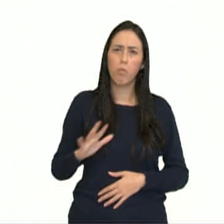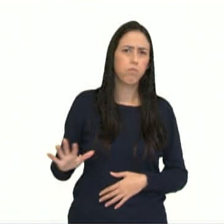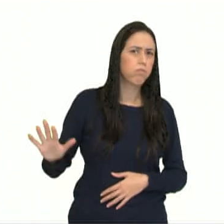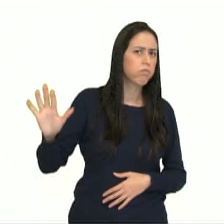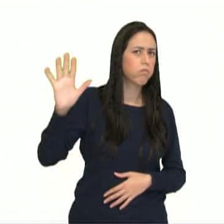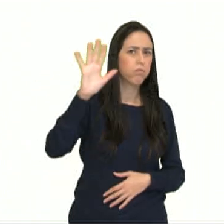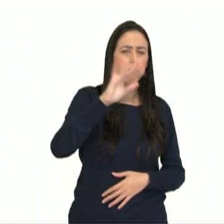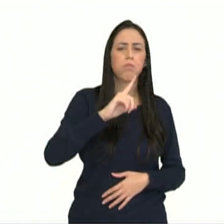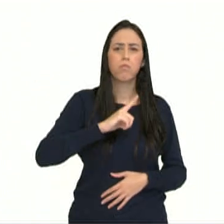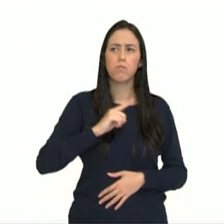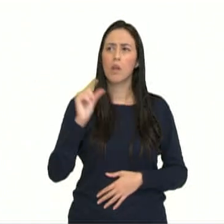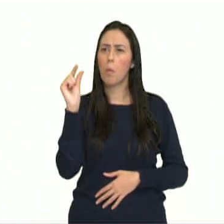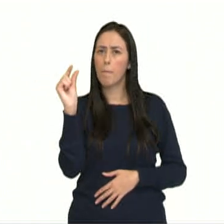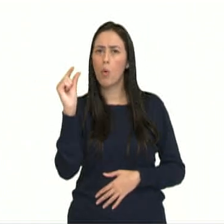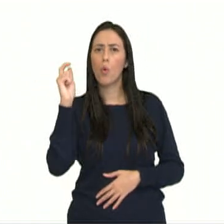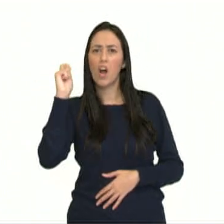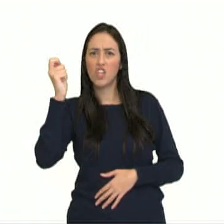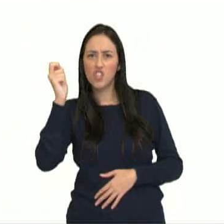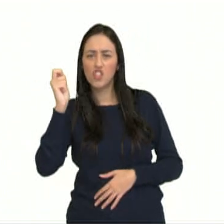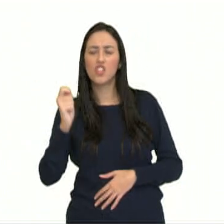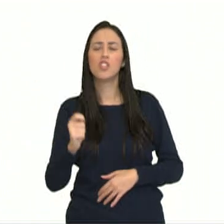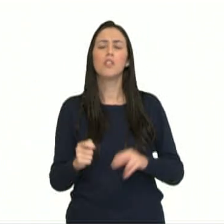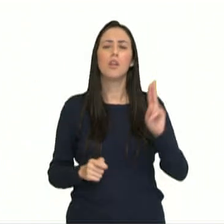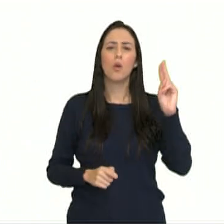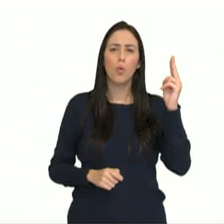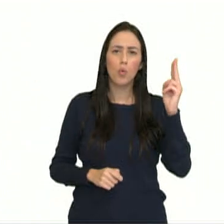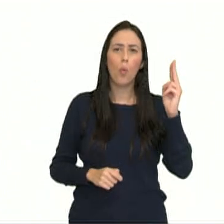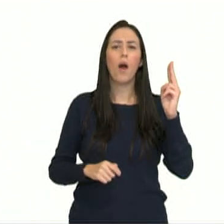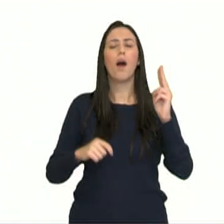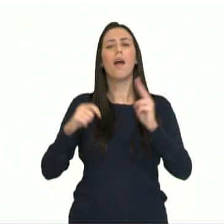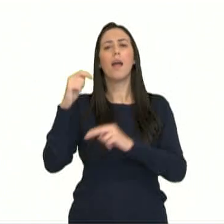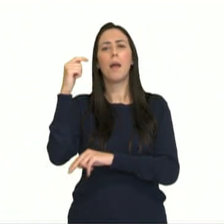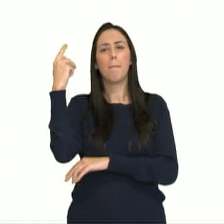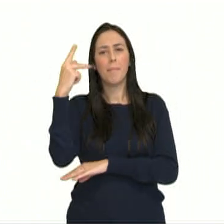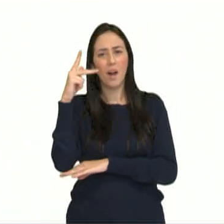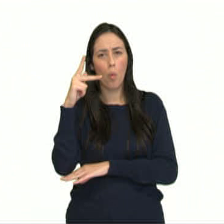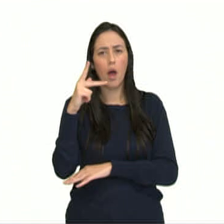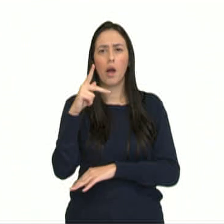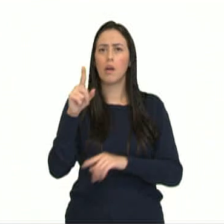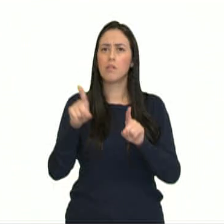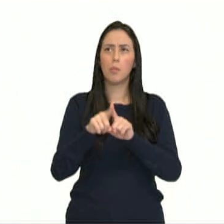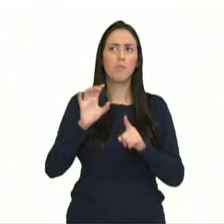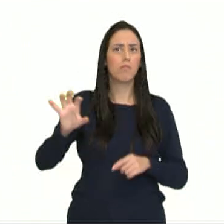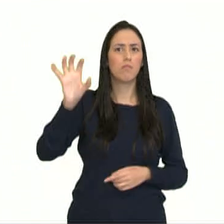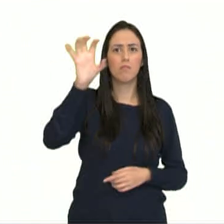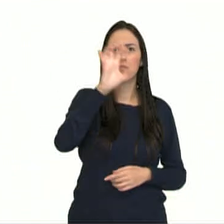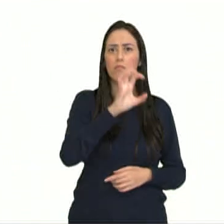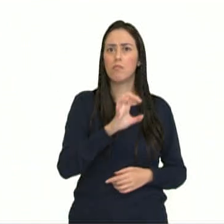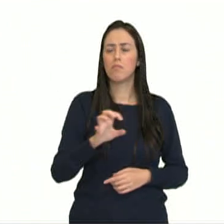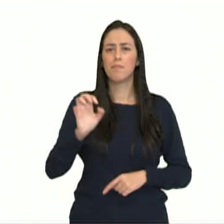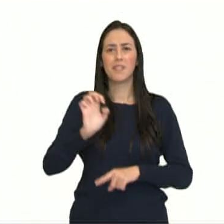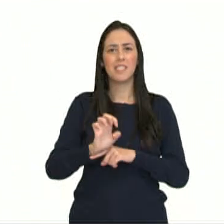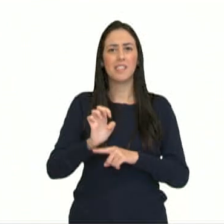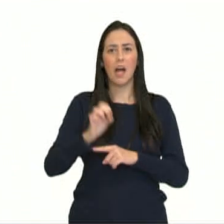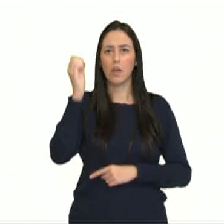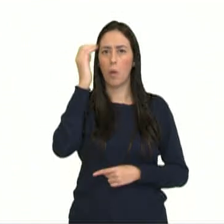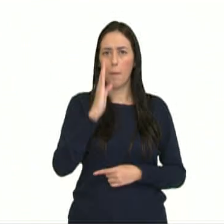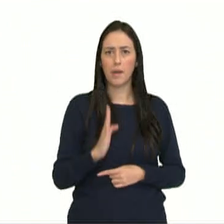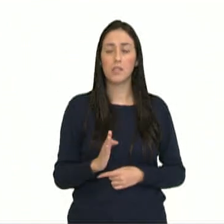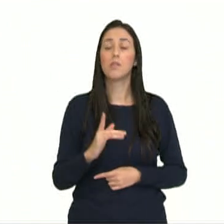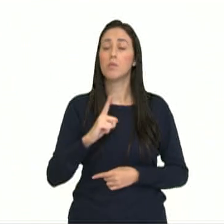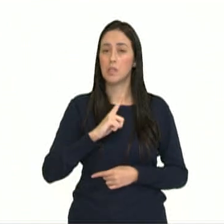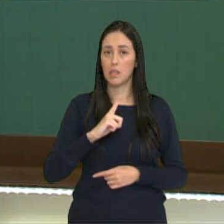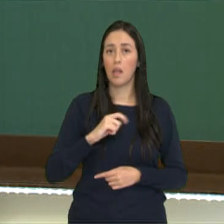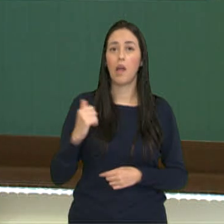da Argentina, do Uruguai, do Paraguai e também vários estados brasileiros estando inseridos sobre esse